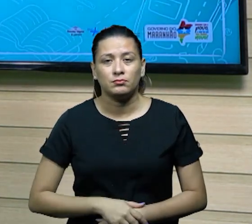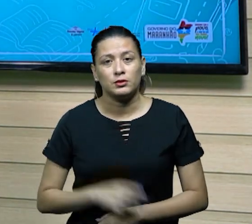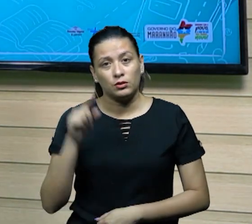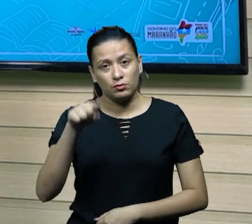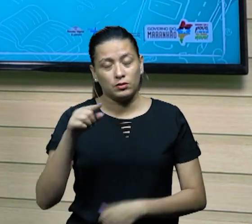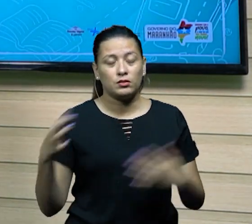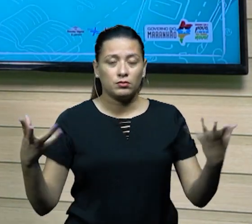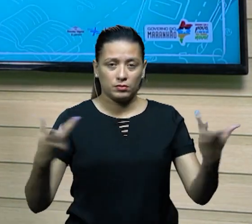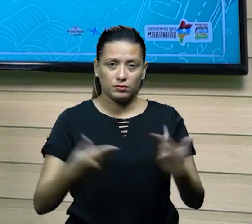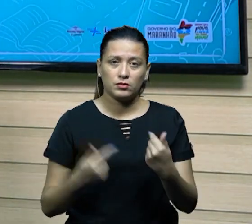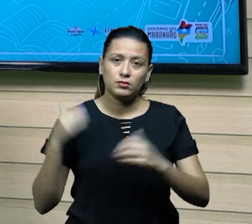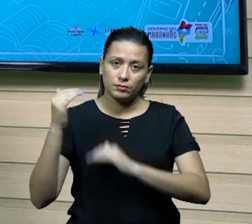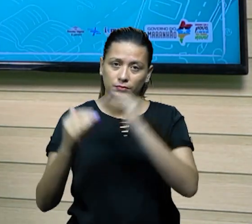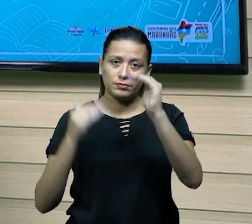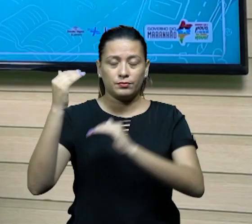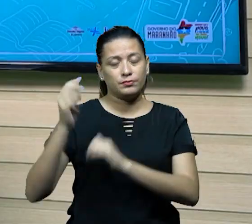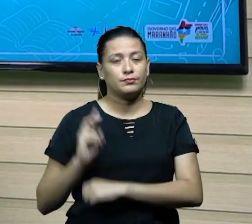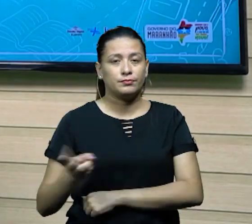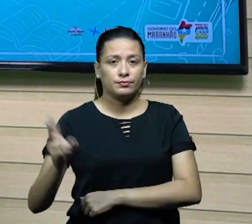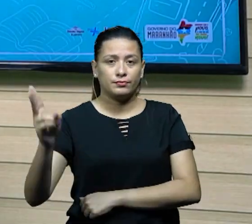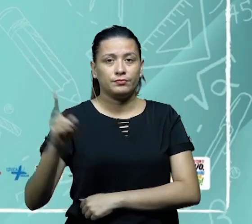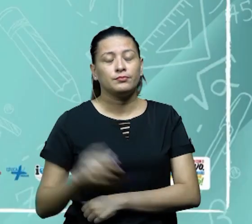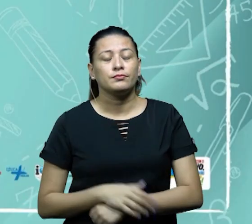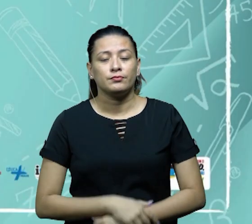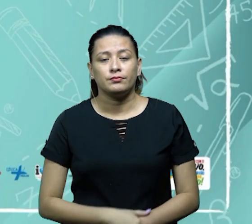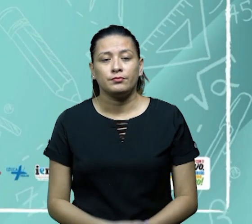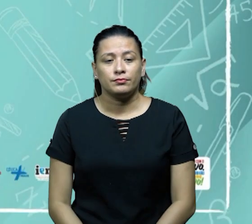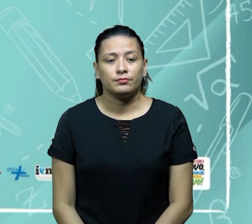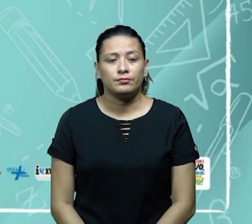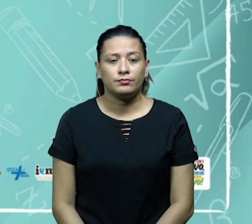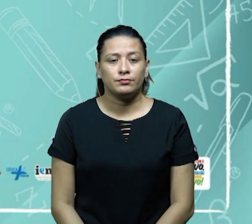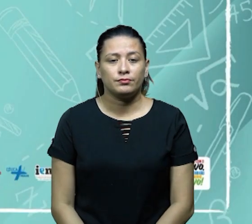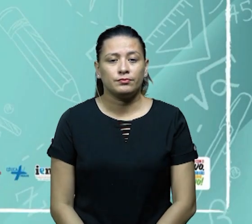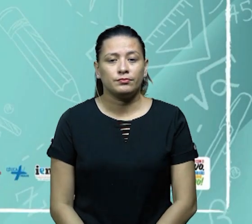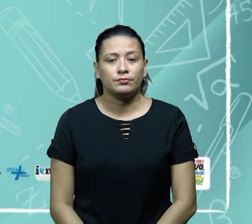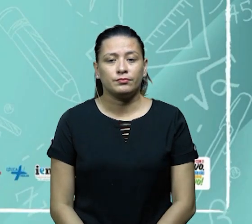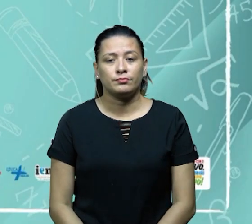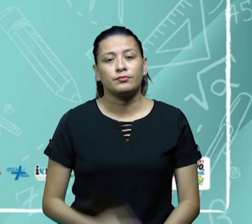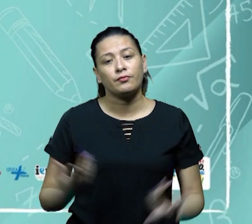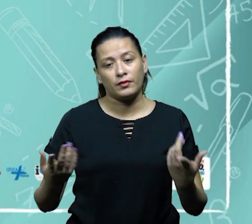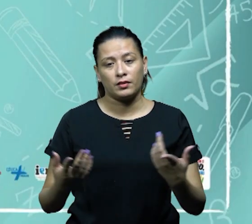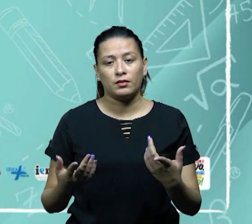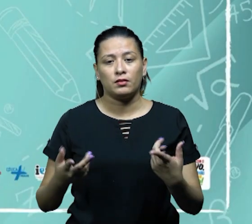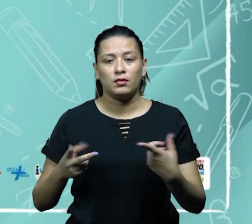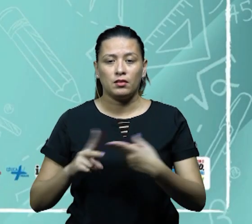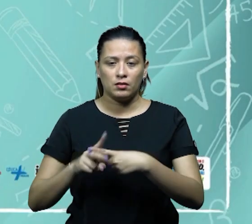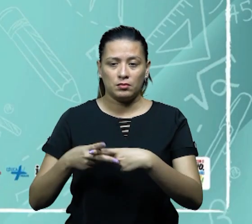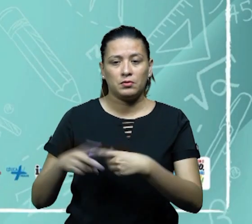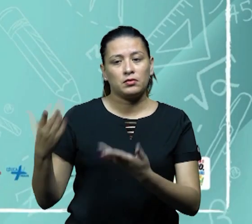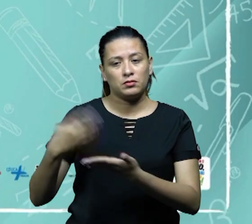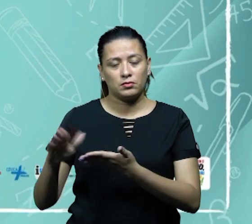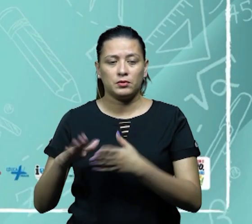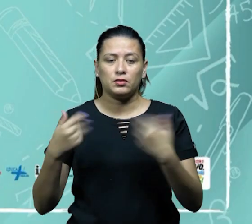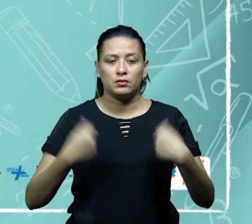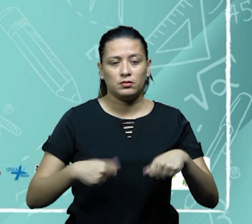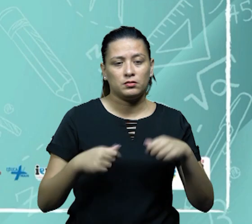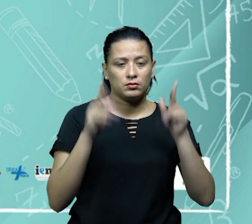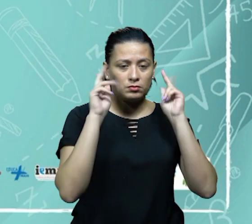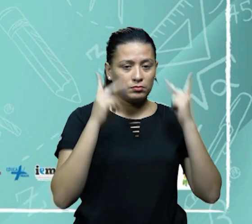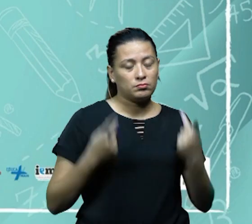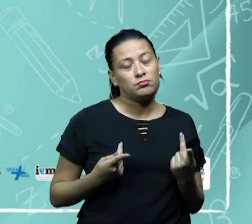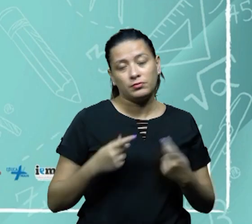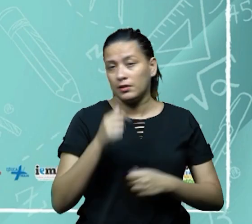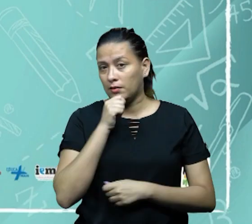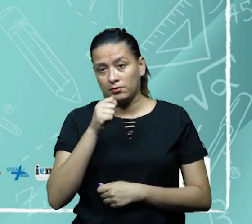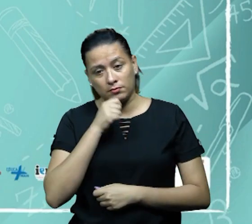se qualifique, você busque essa evolução de forma contínua. Os temores de as máquinas eliminassem a necessidade de trabalho humano não